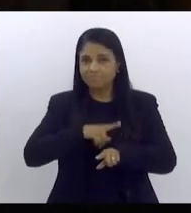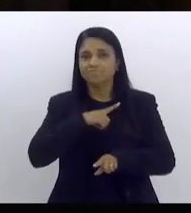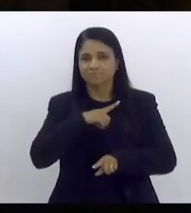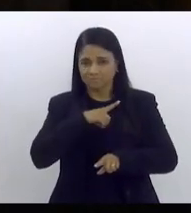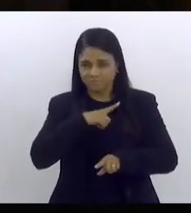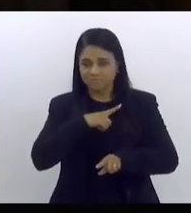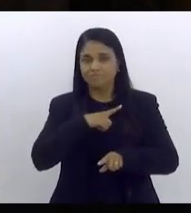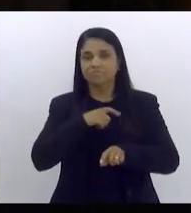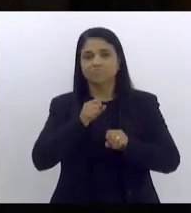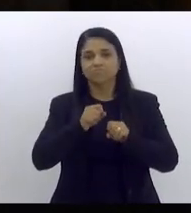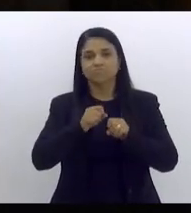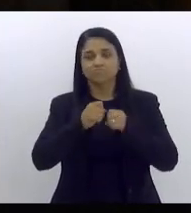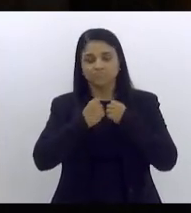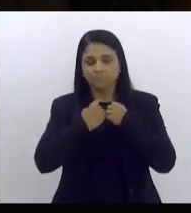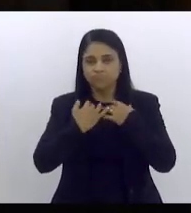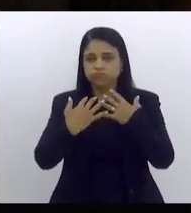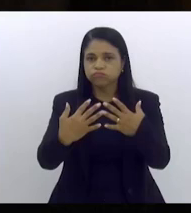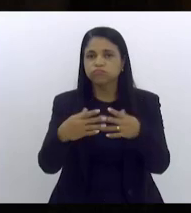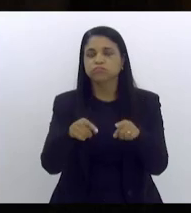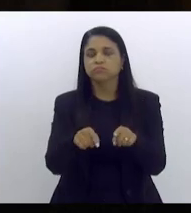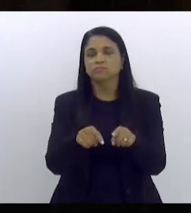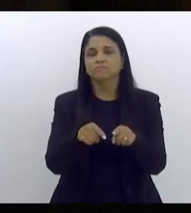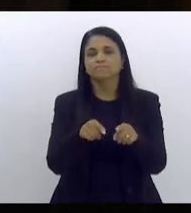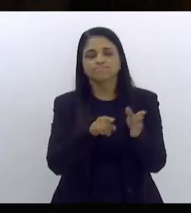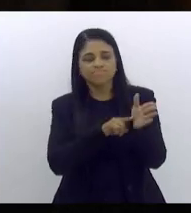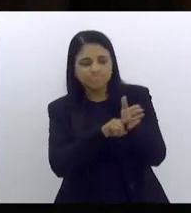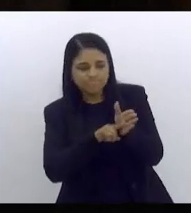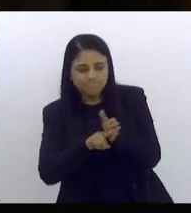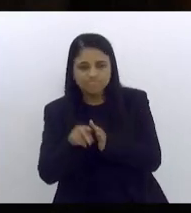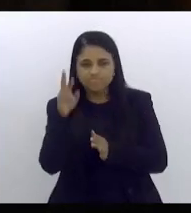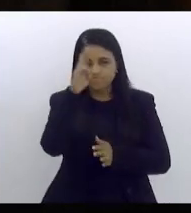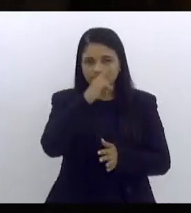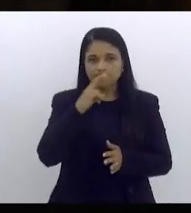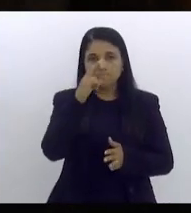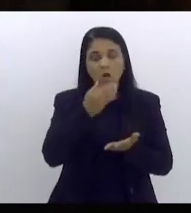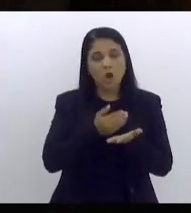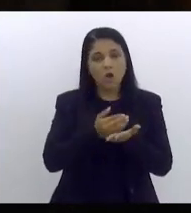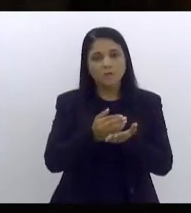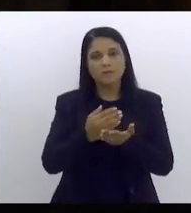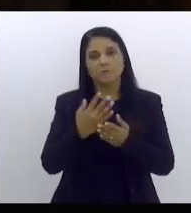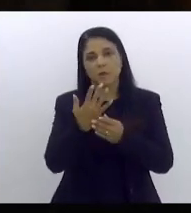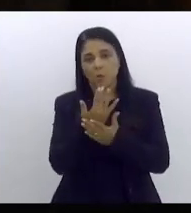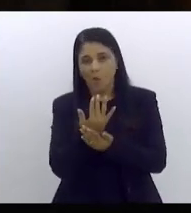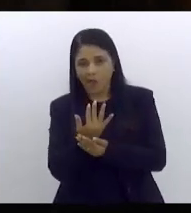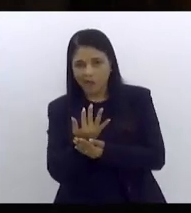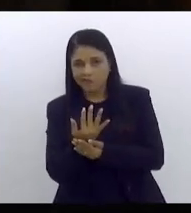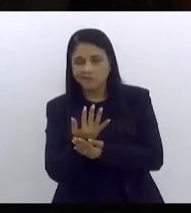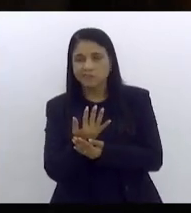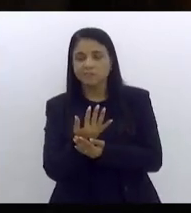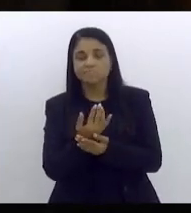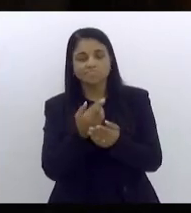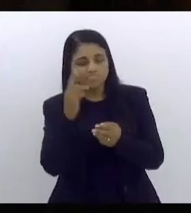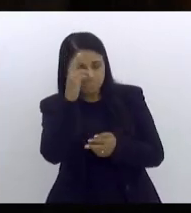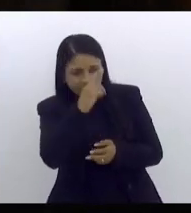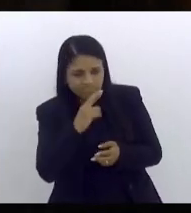essas auditorias que foram feitas, a começar pela UERJ, de secar cada